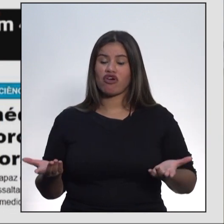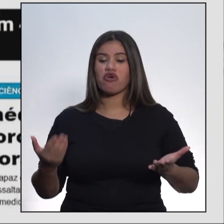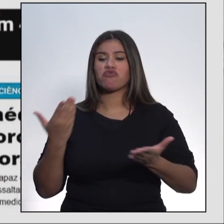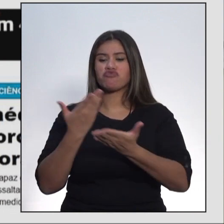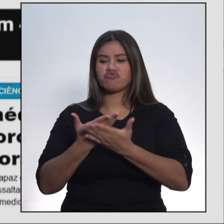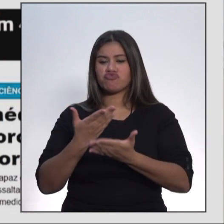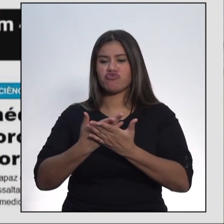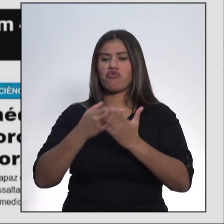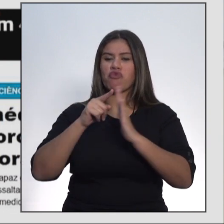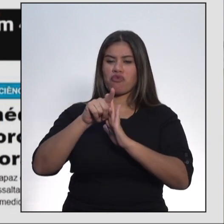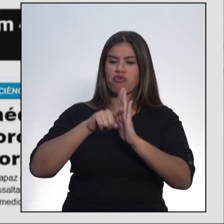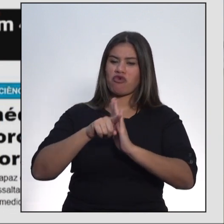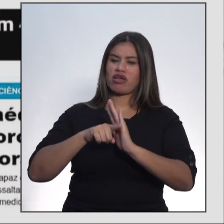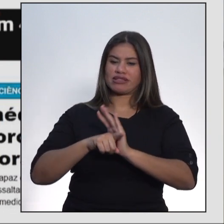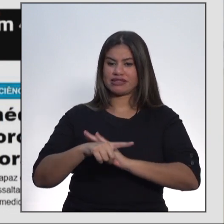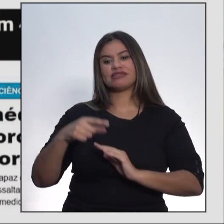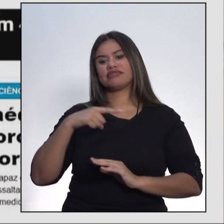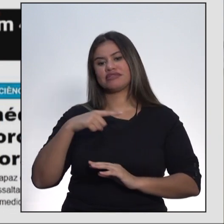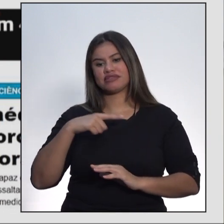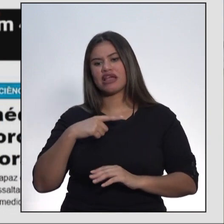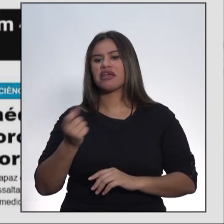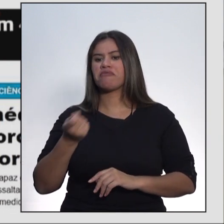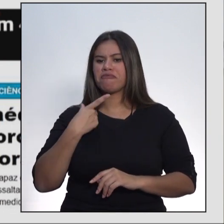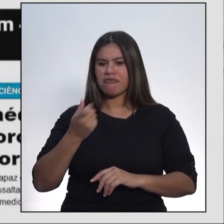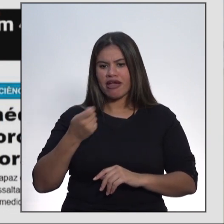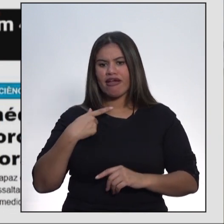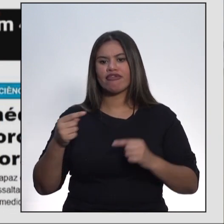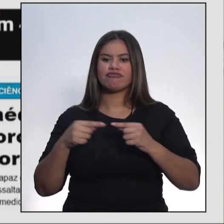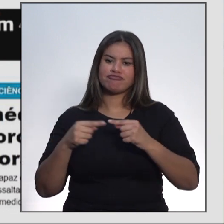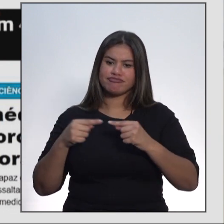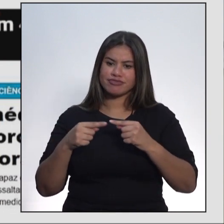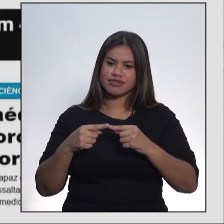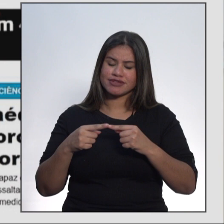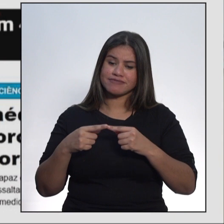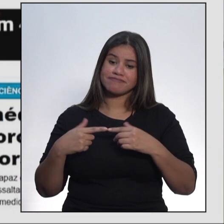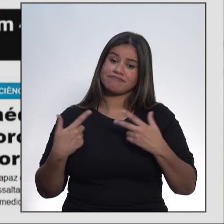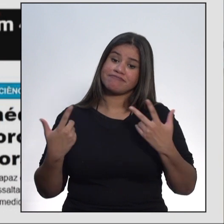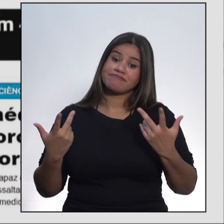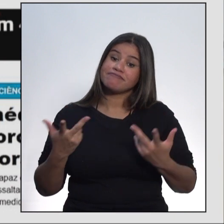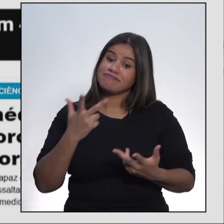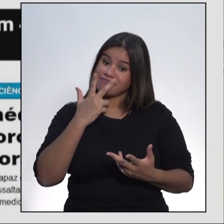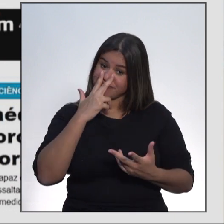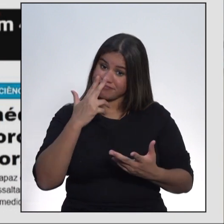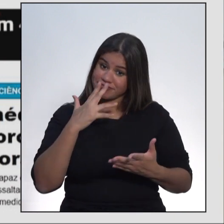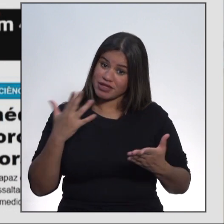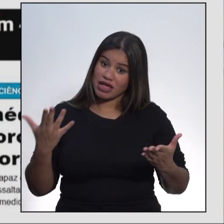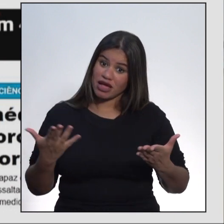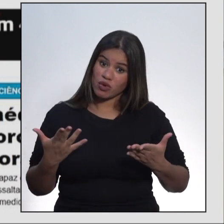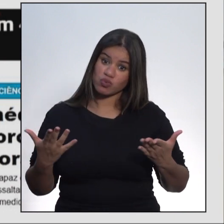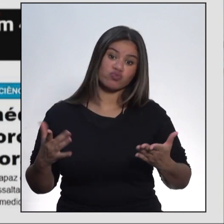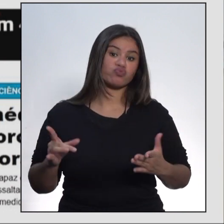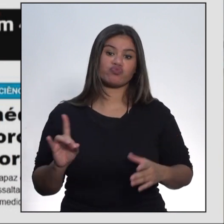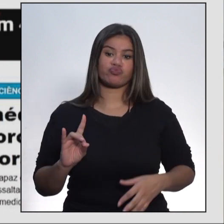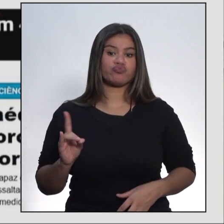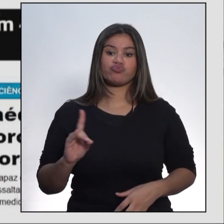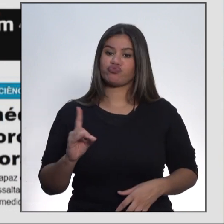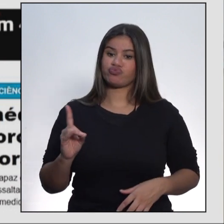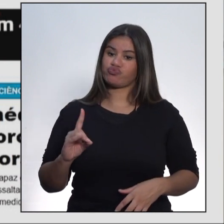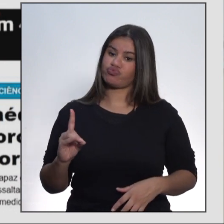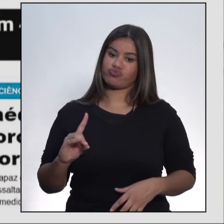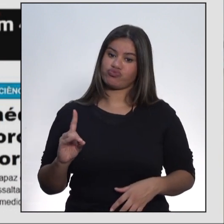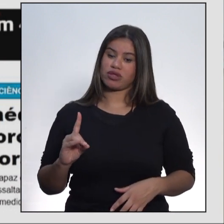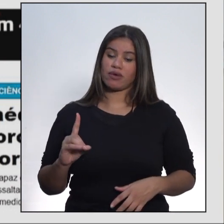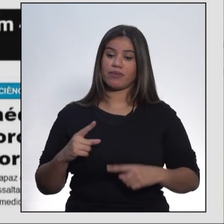estudo? Realmente aconteceu esse remédio? Por enquanto, não, pelo que a gente também acompanha através da mídia,